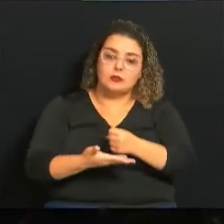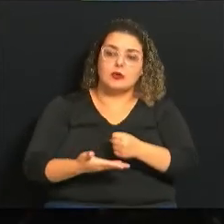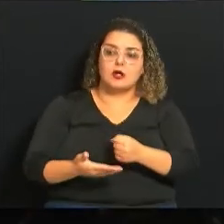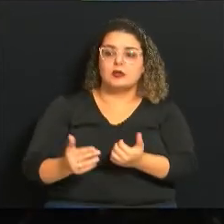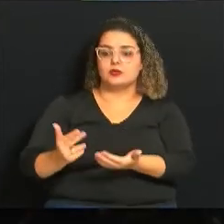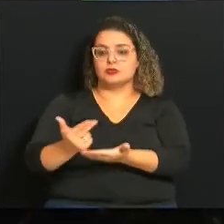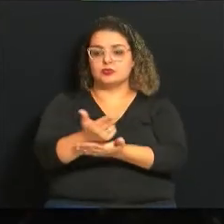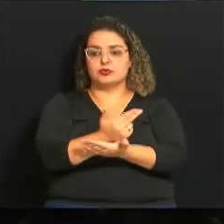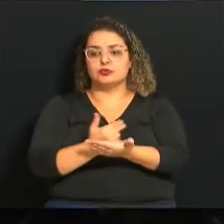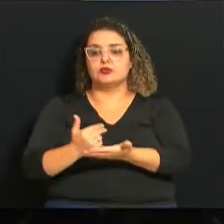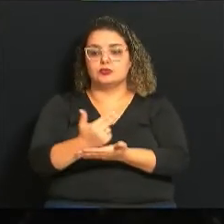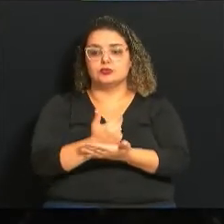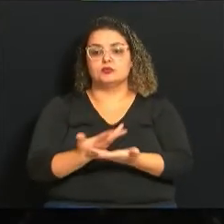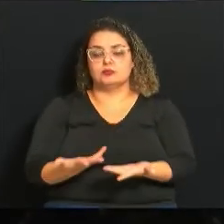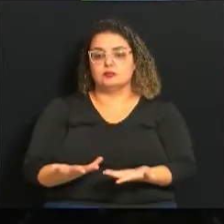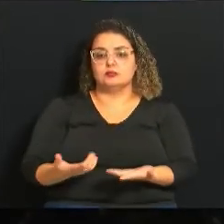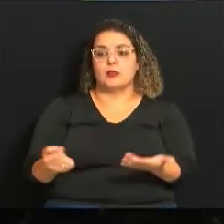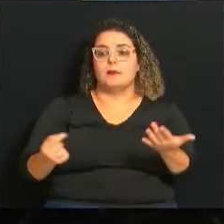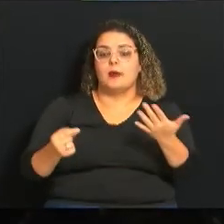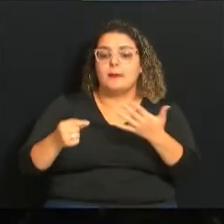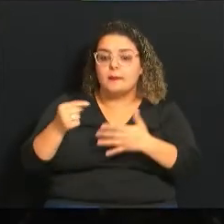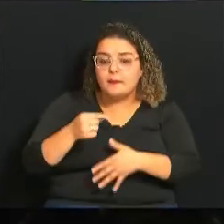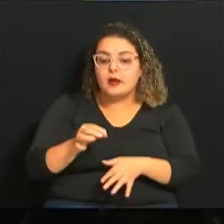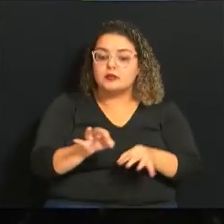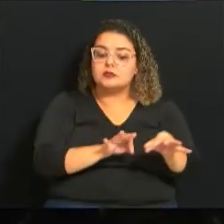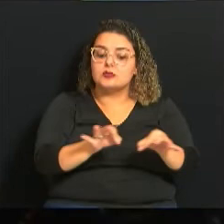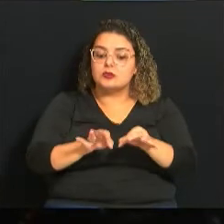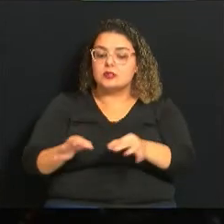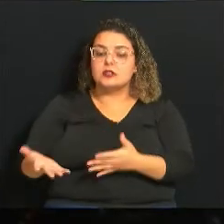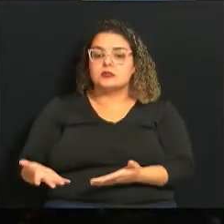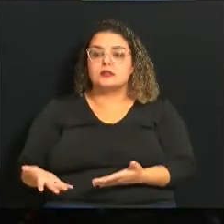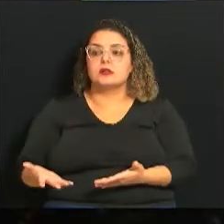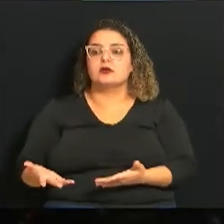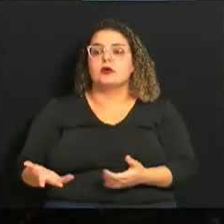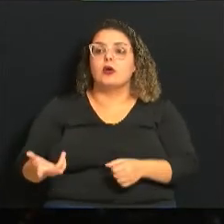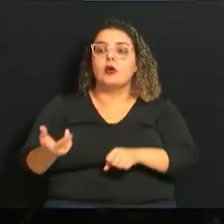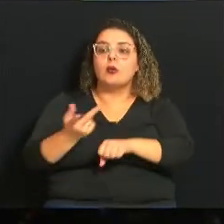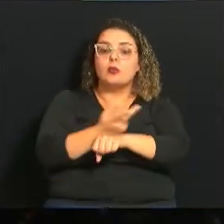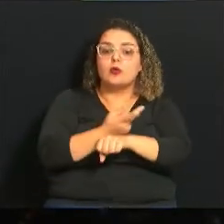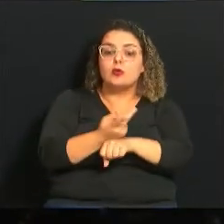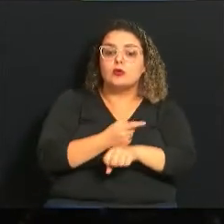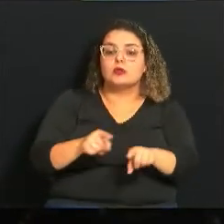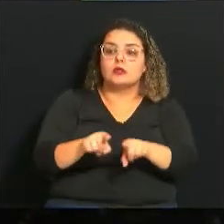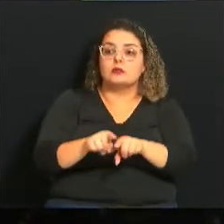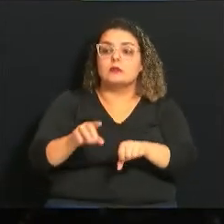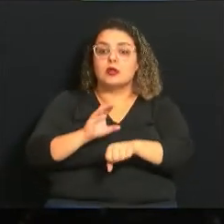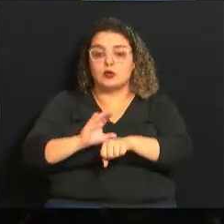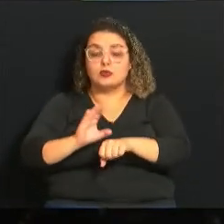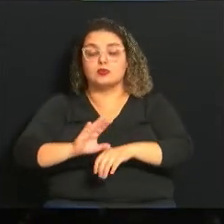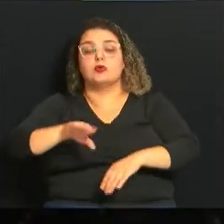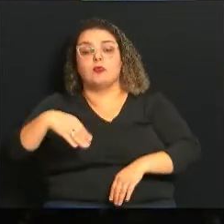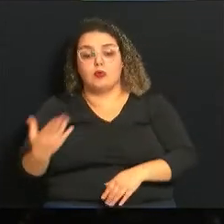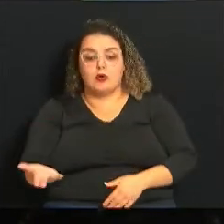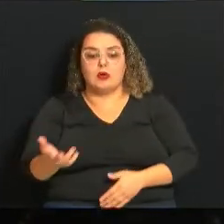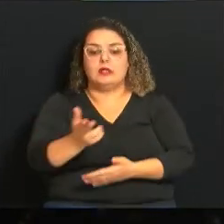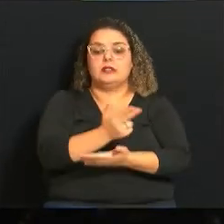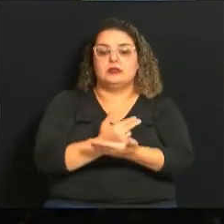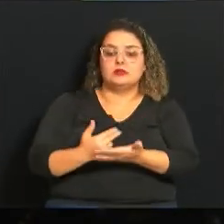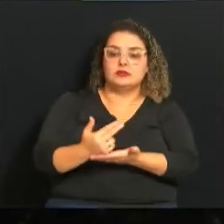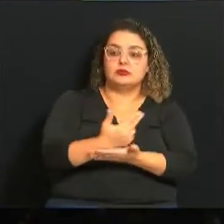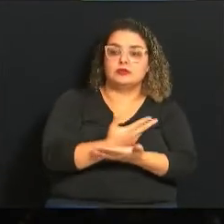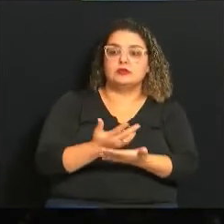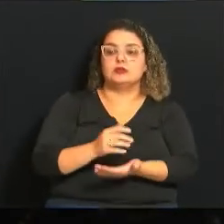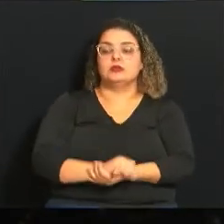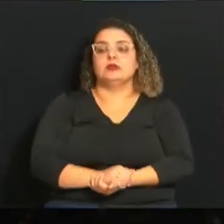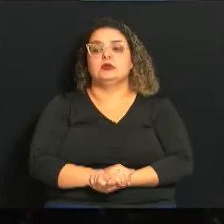uma questão de saber ser organizado, procurar curso também fora da área de desenho, tem muita